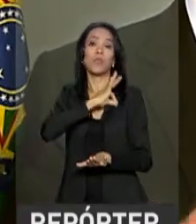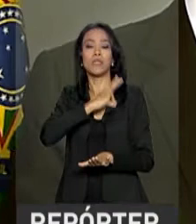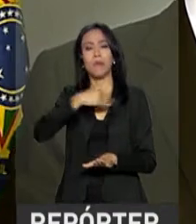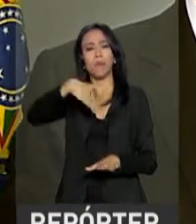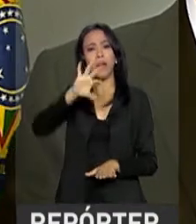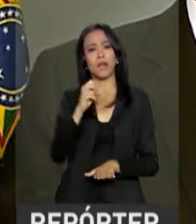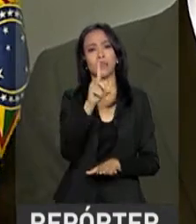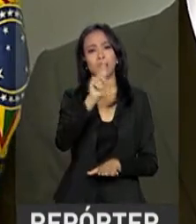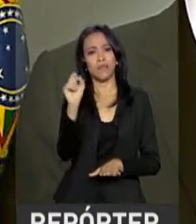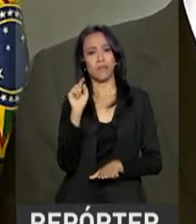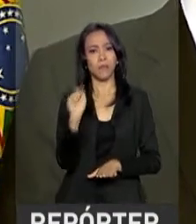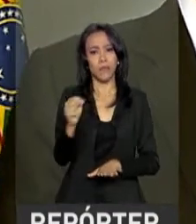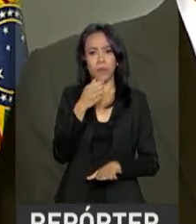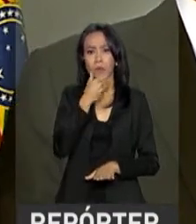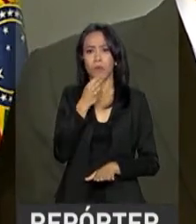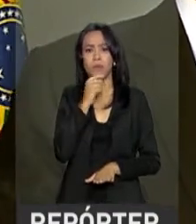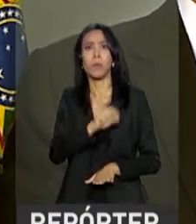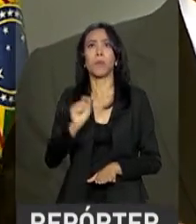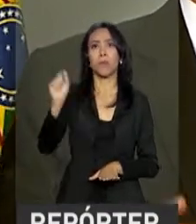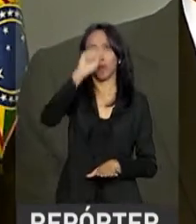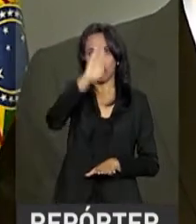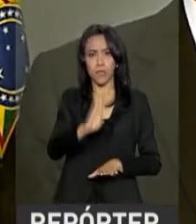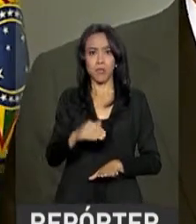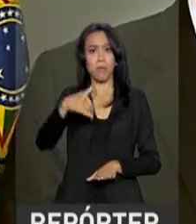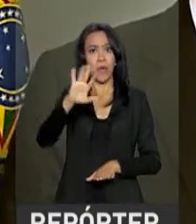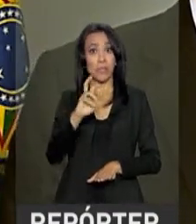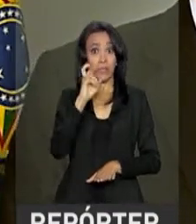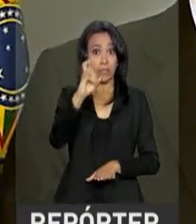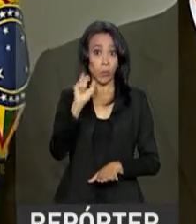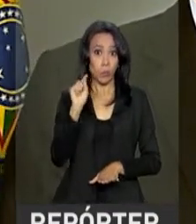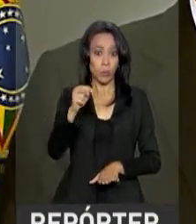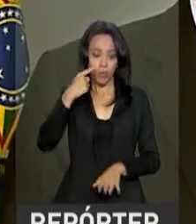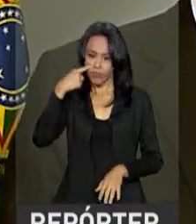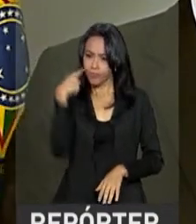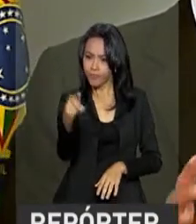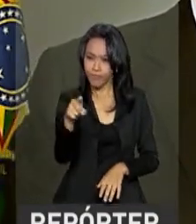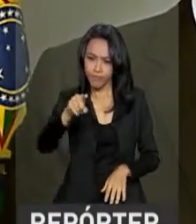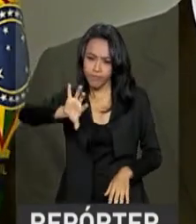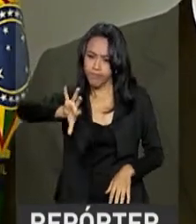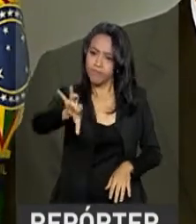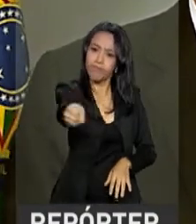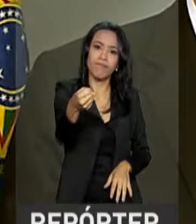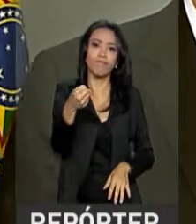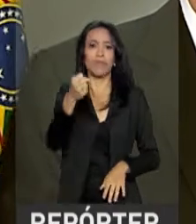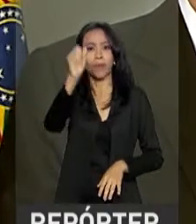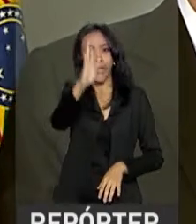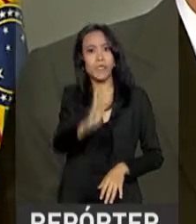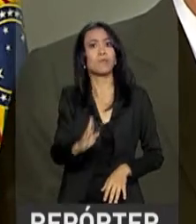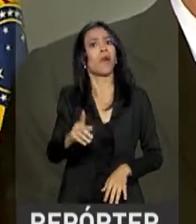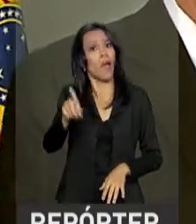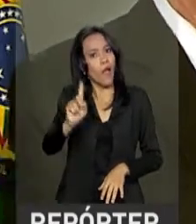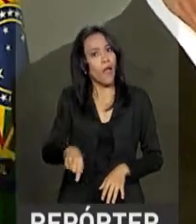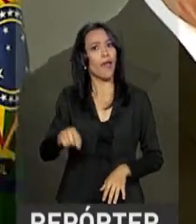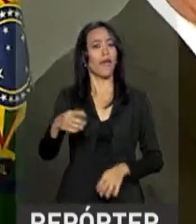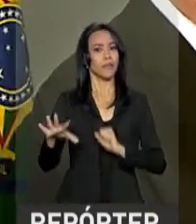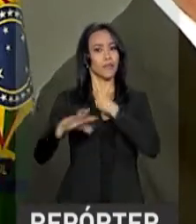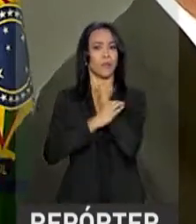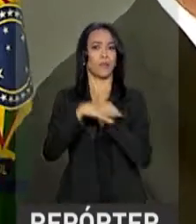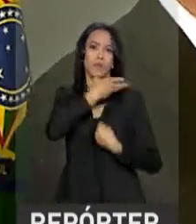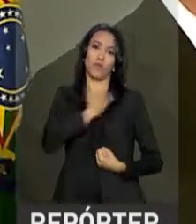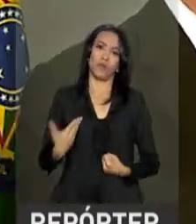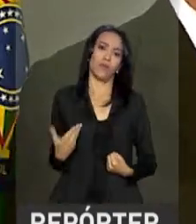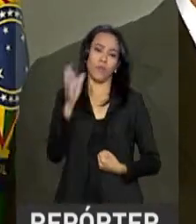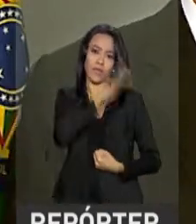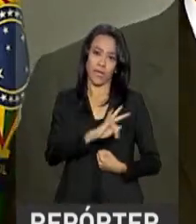mil homens em todo o país com mais de cinco mil flagrantes em todo o país é a segurança pública do governo federal comandado pelo